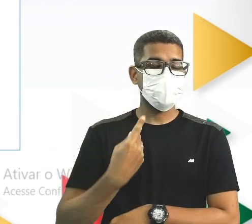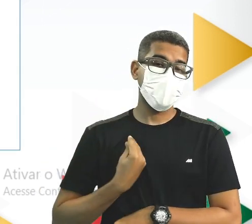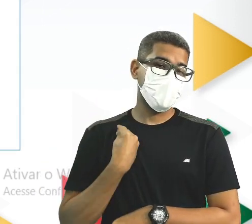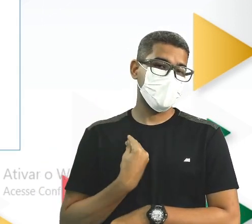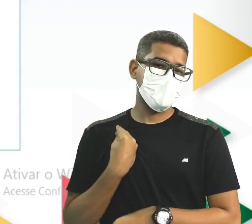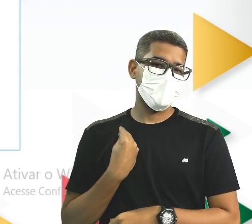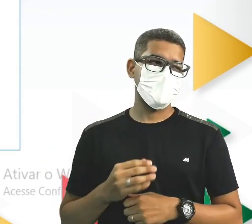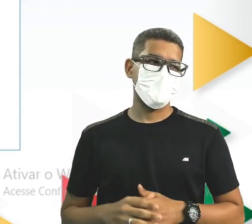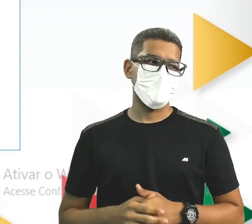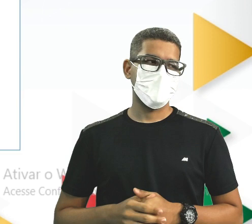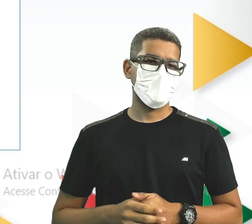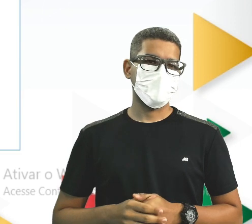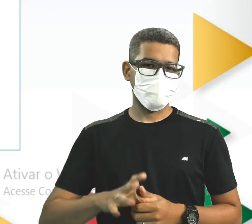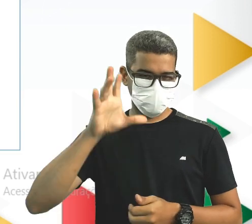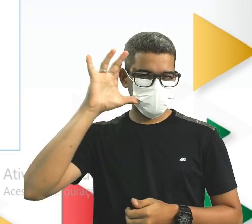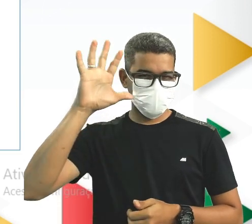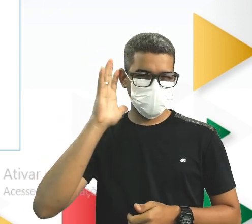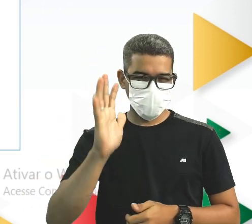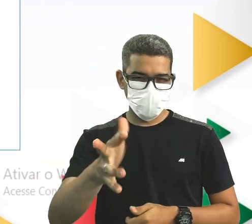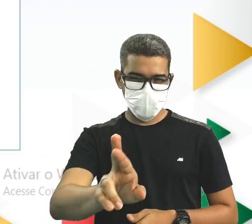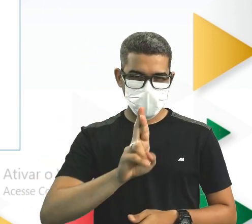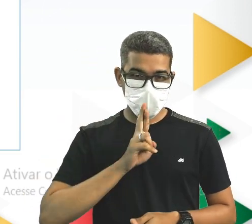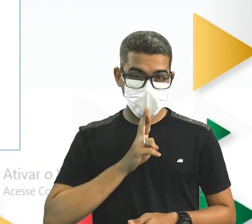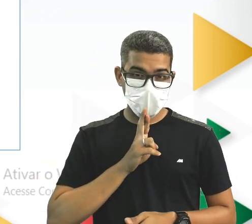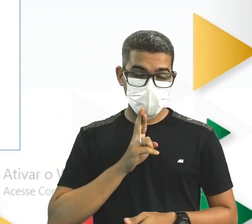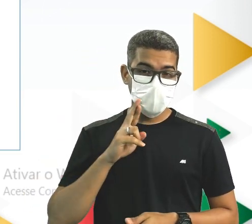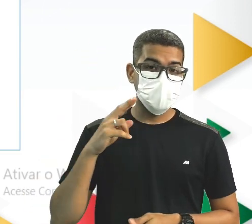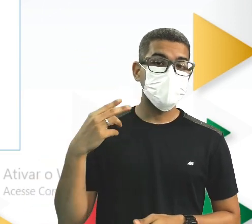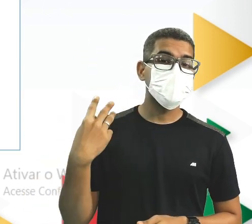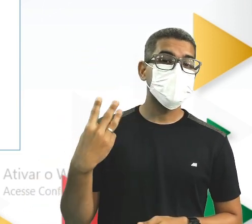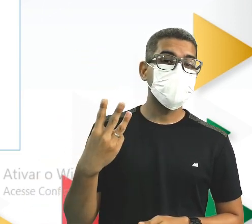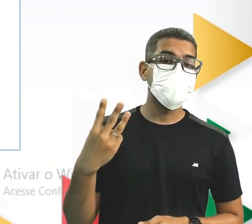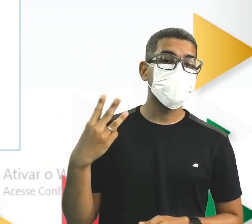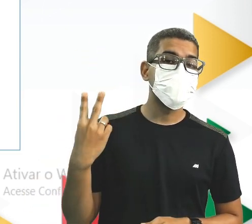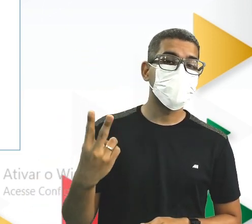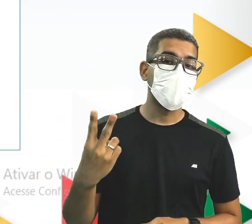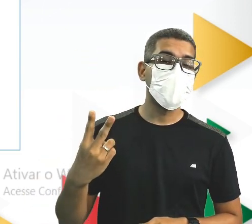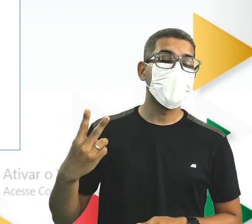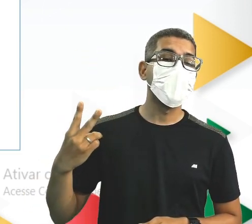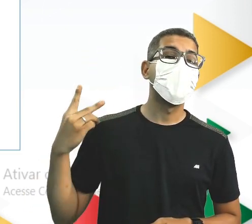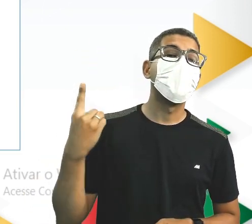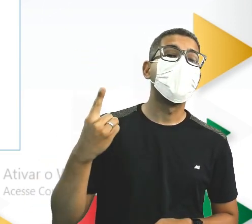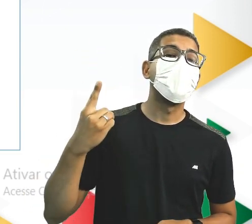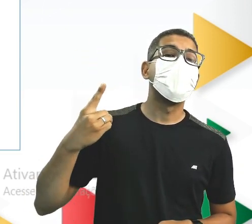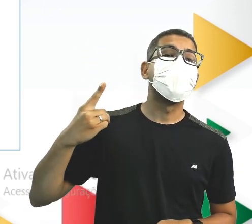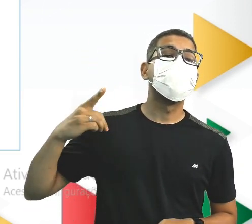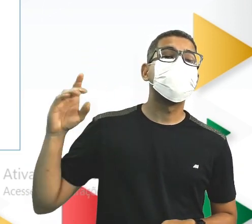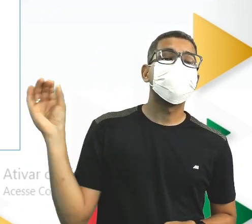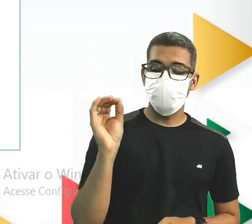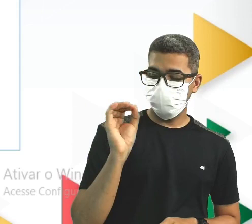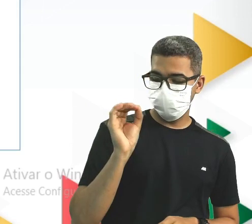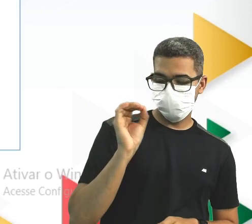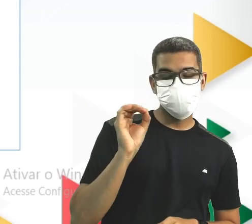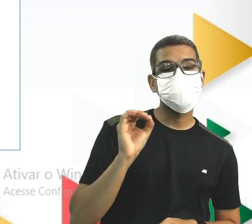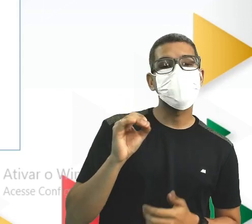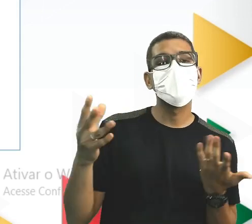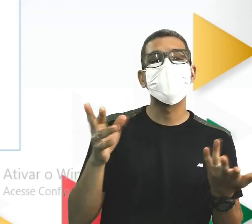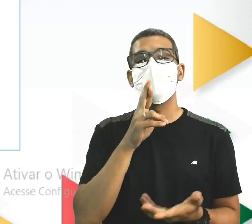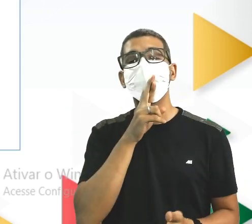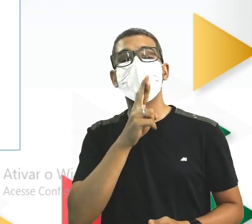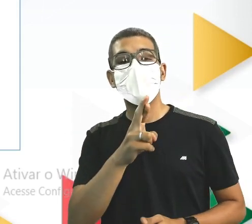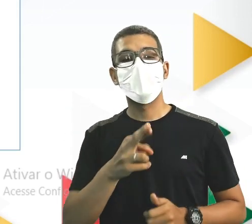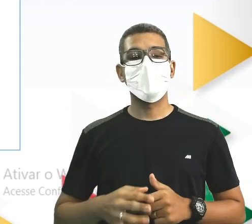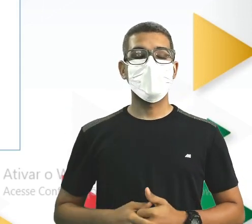vida. Pensaram? Dou-lhe uma, dou-lhe duas. Vamos dizer qual é a resposta correta?